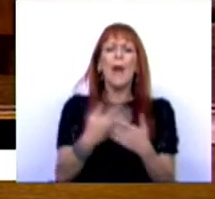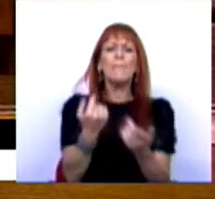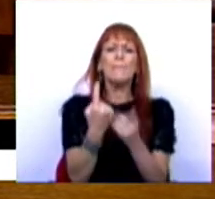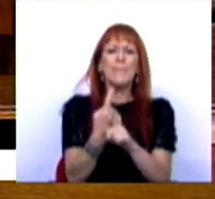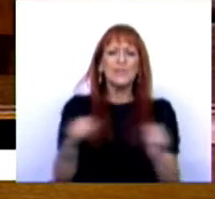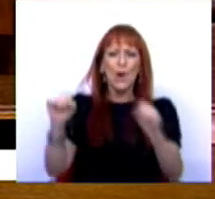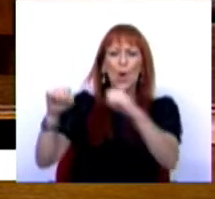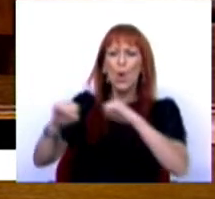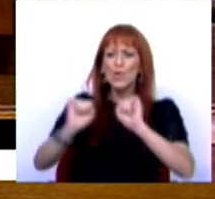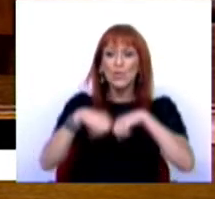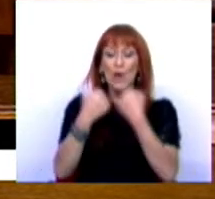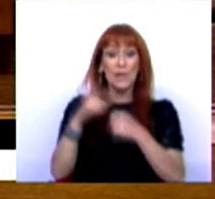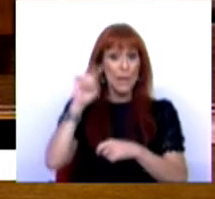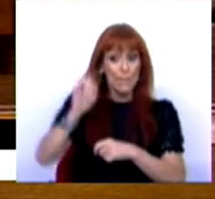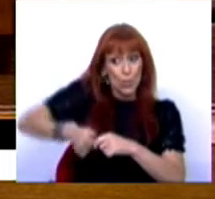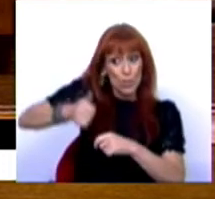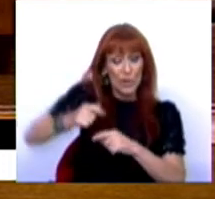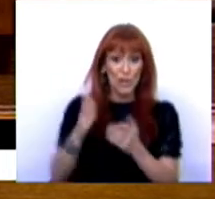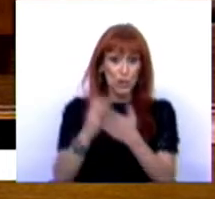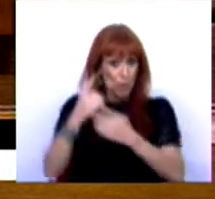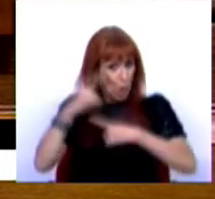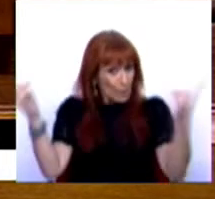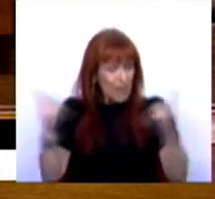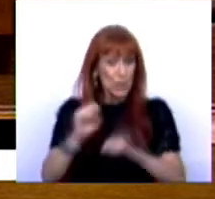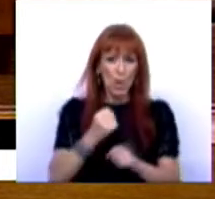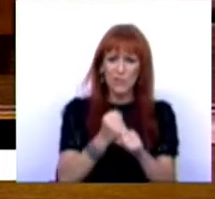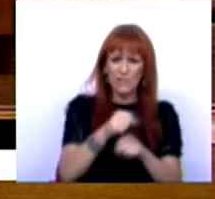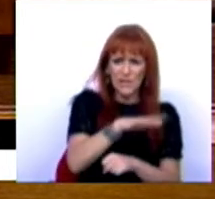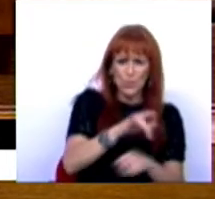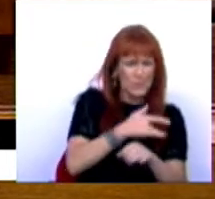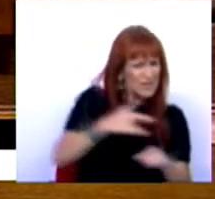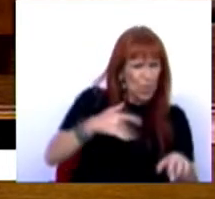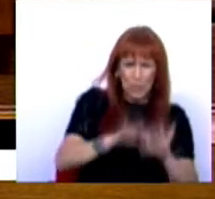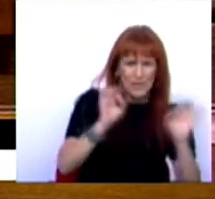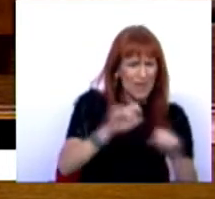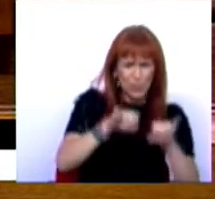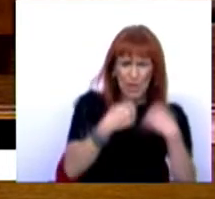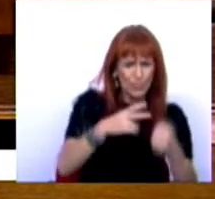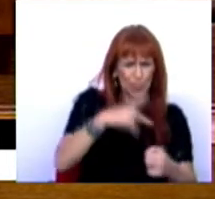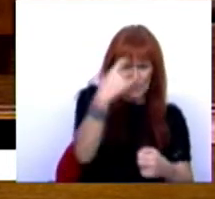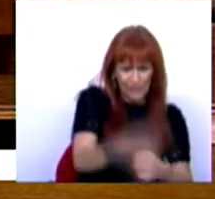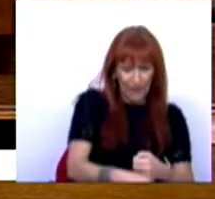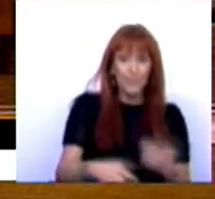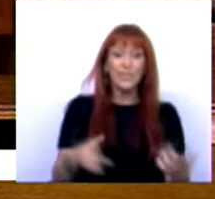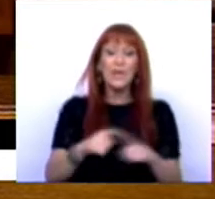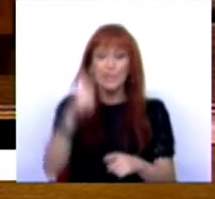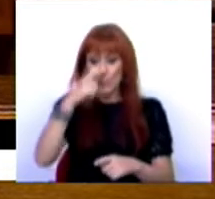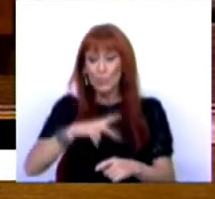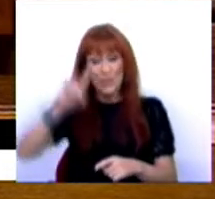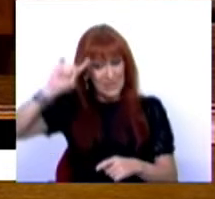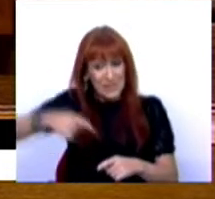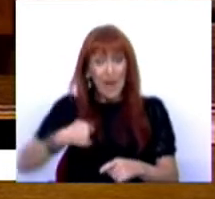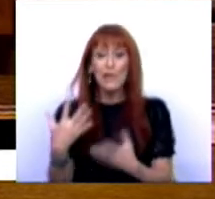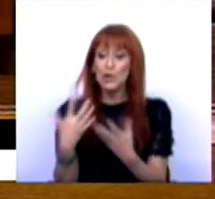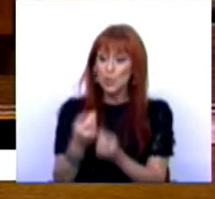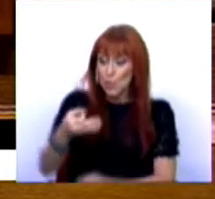consenso social sobre a sua importância que a escola pública ou o Serviço Nacional de Saúde têm na sociedade portuguesa. E que os portugueses sabem que com o